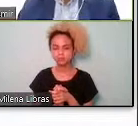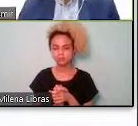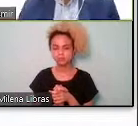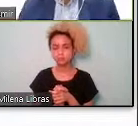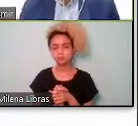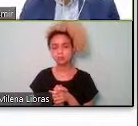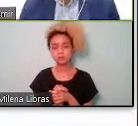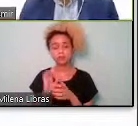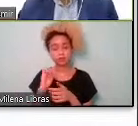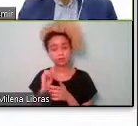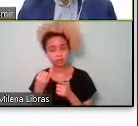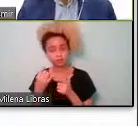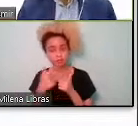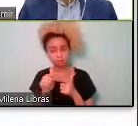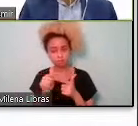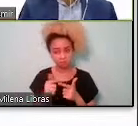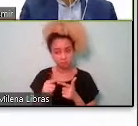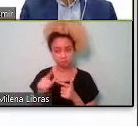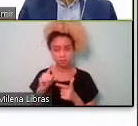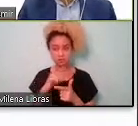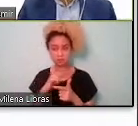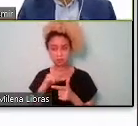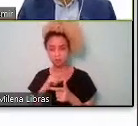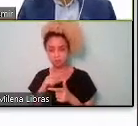Porque em caso de ocorrência de sinistro